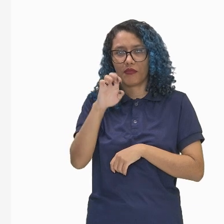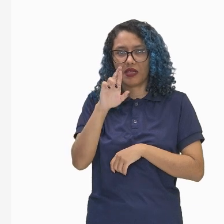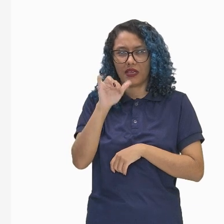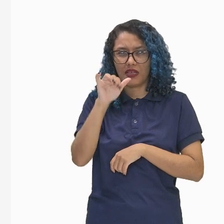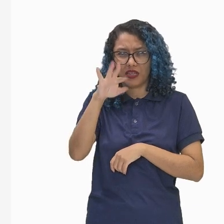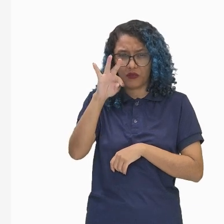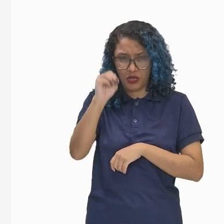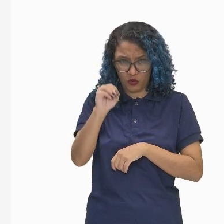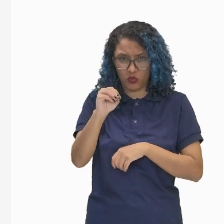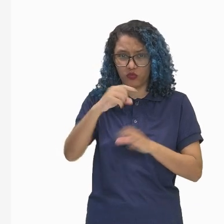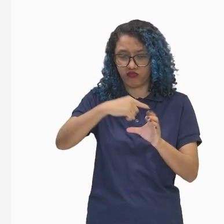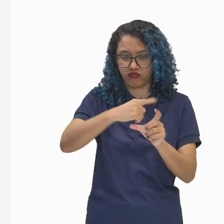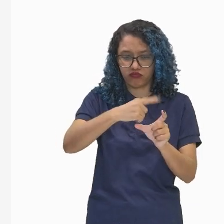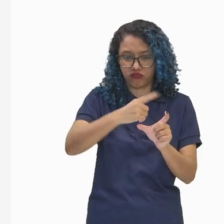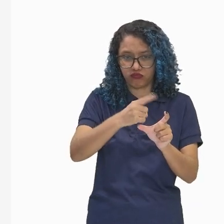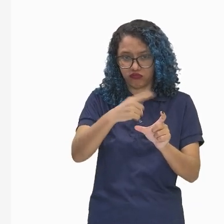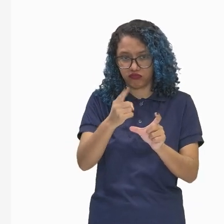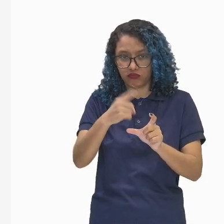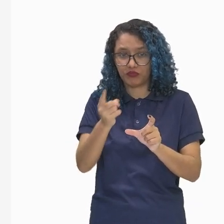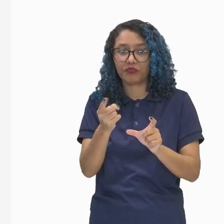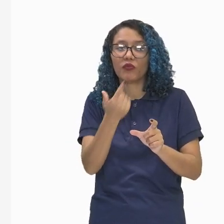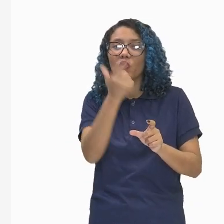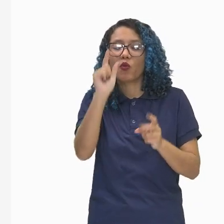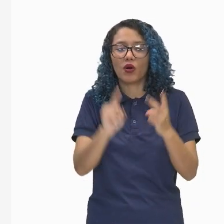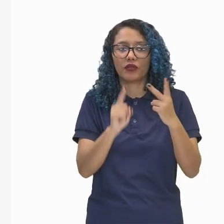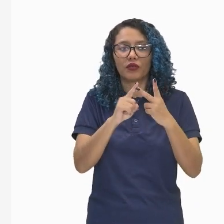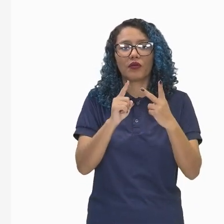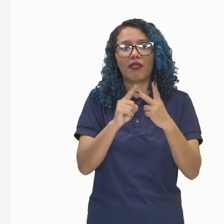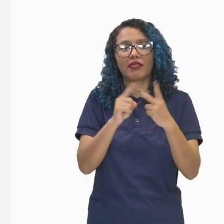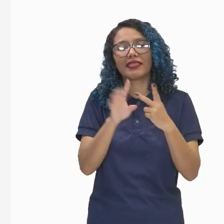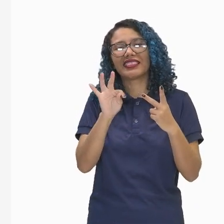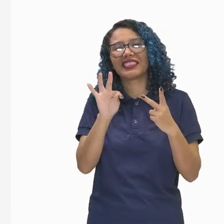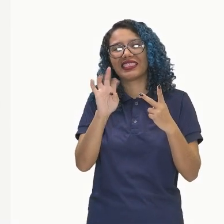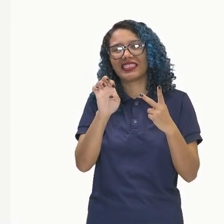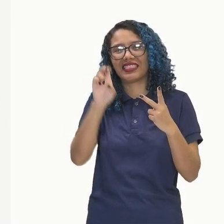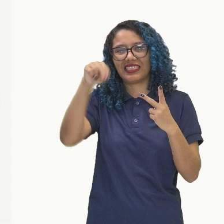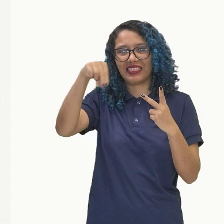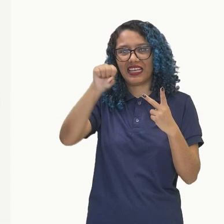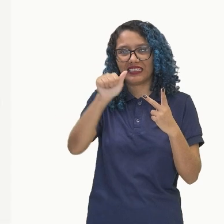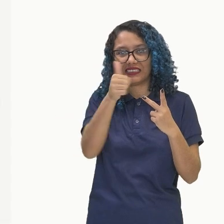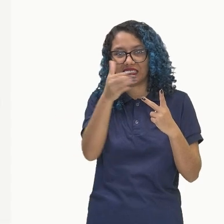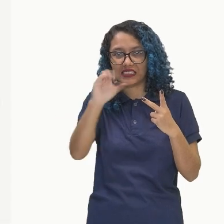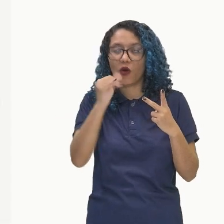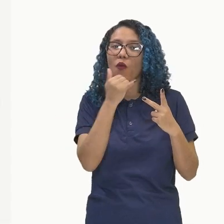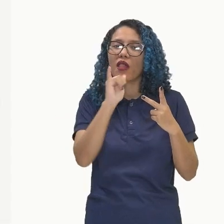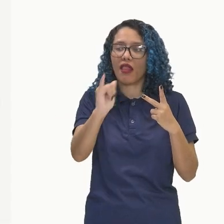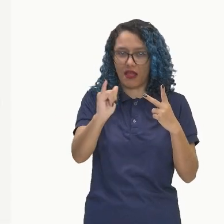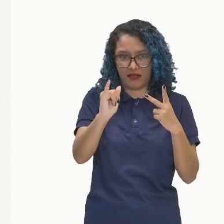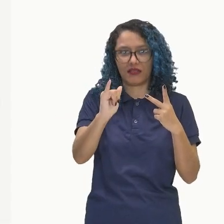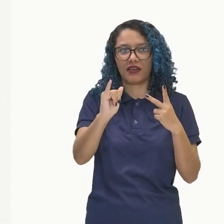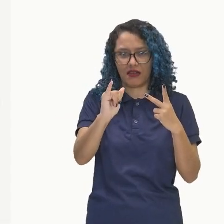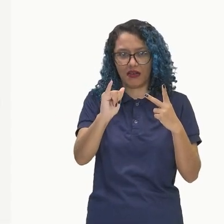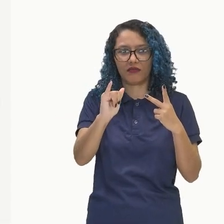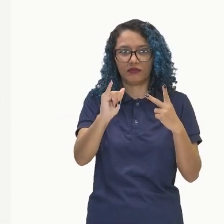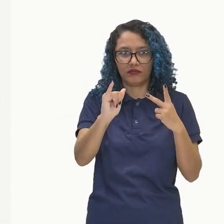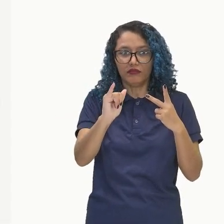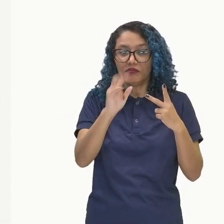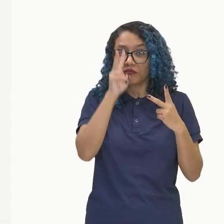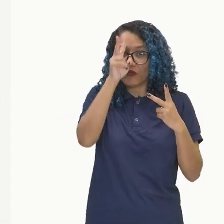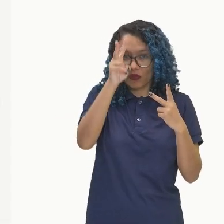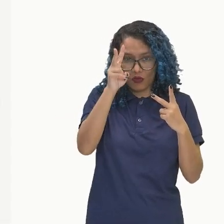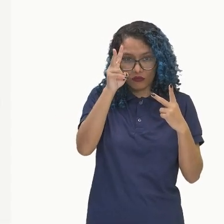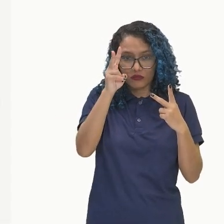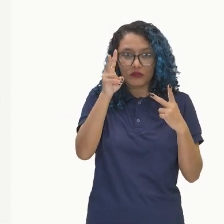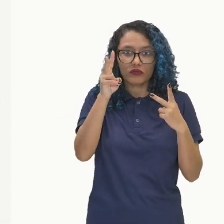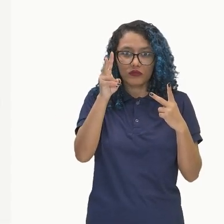tensão elétrica, você tem, neste caso aí, a tensão elétrica, sua unidade é o